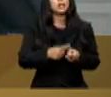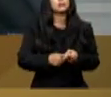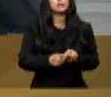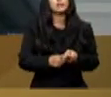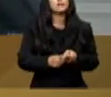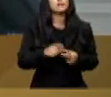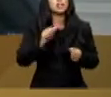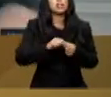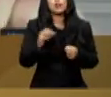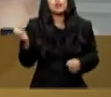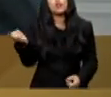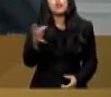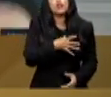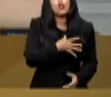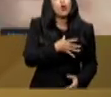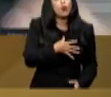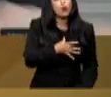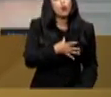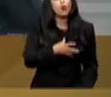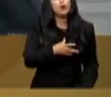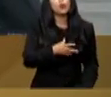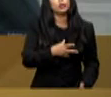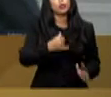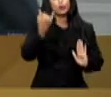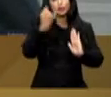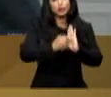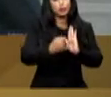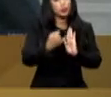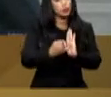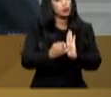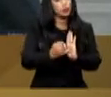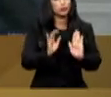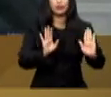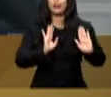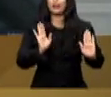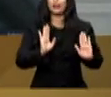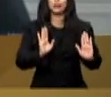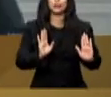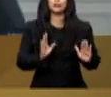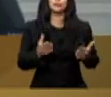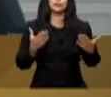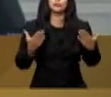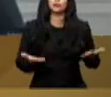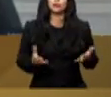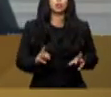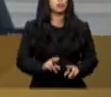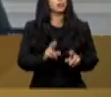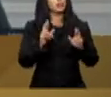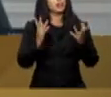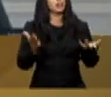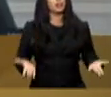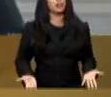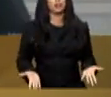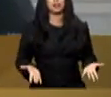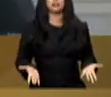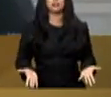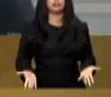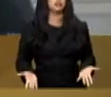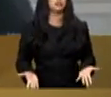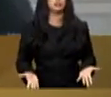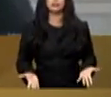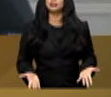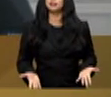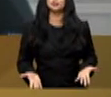novo tributo, como fazem ou pretendem fazer crer os recorrentes. Muito pelo contrário. O